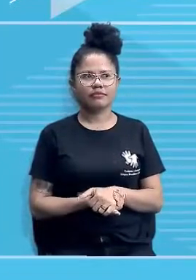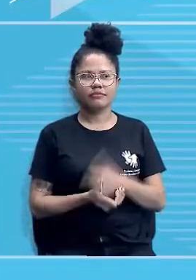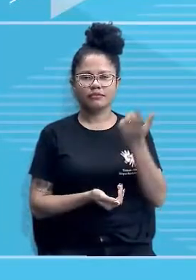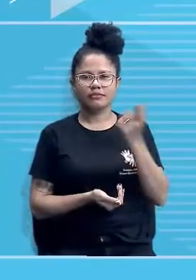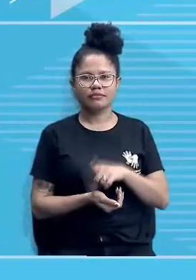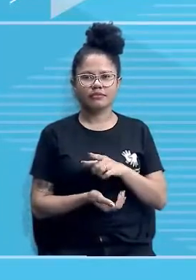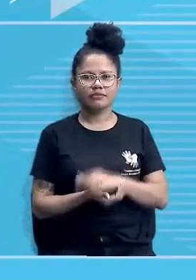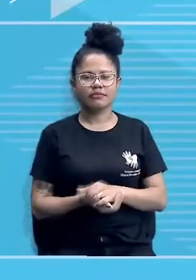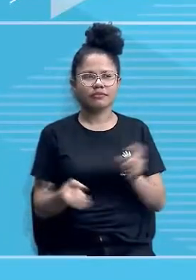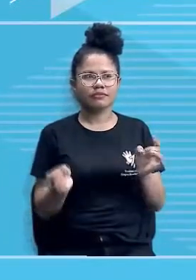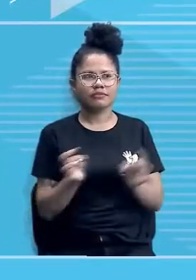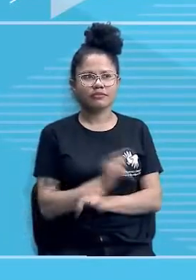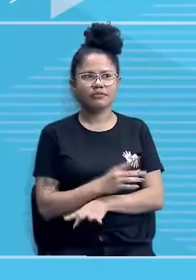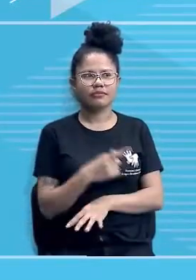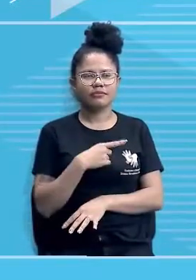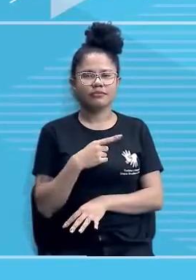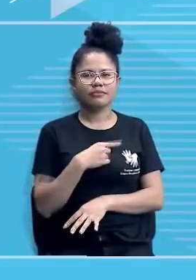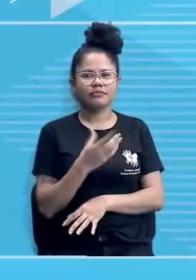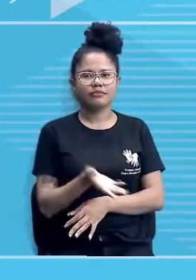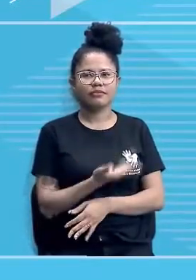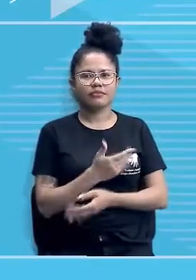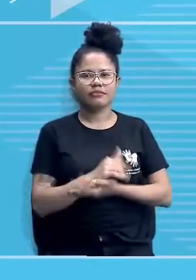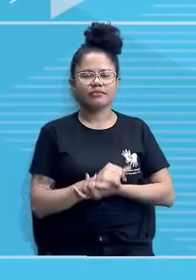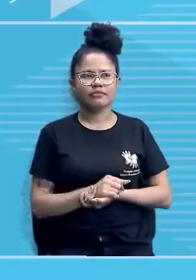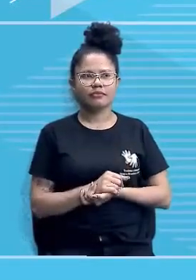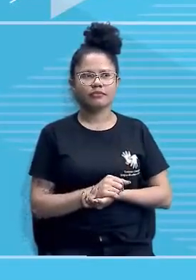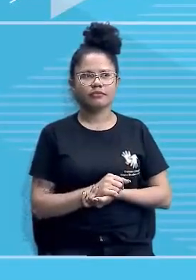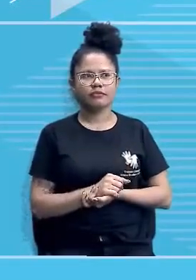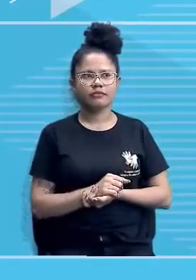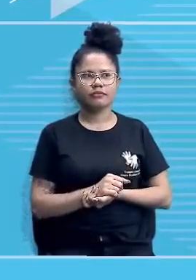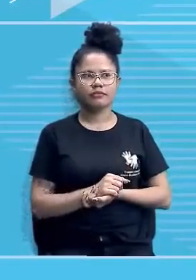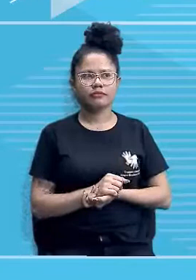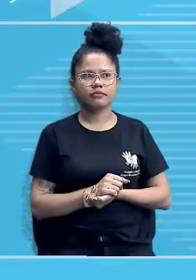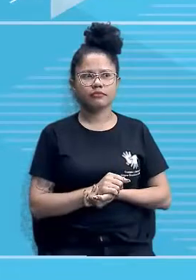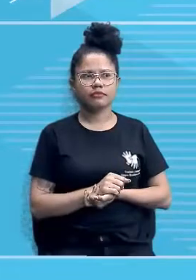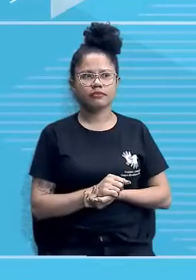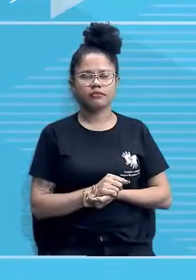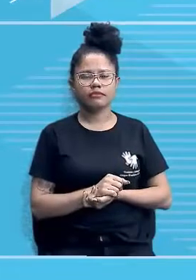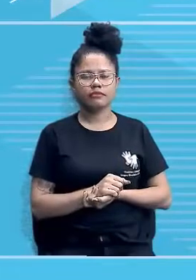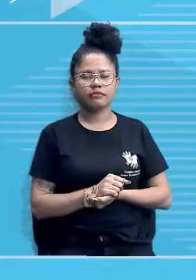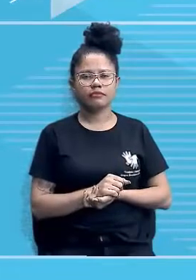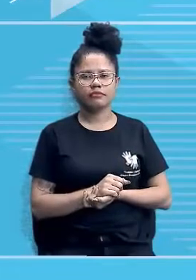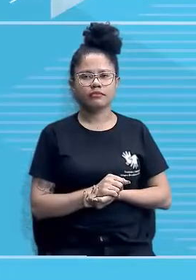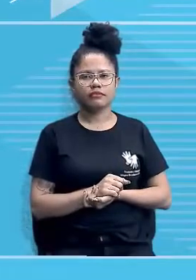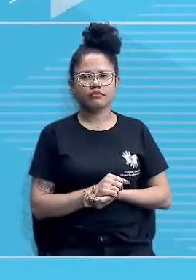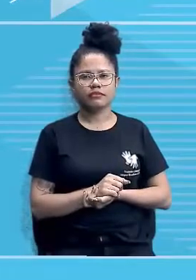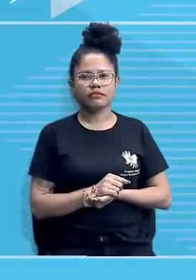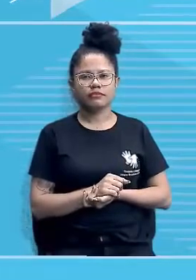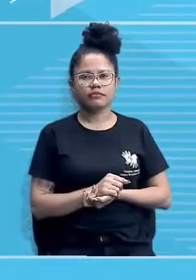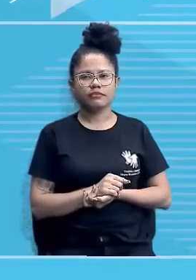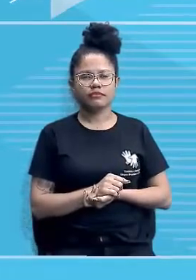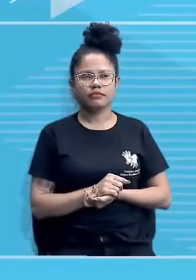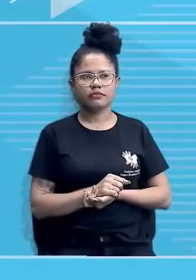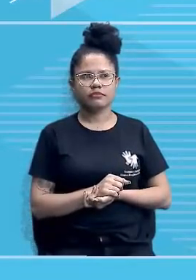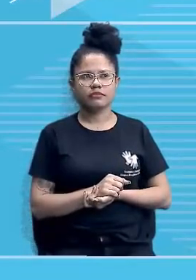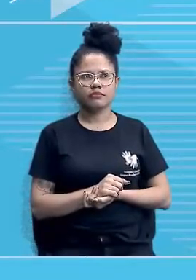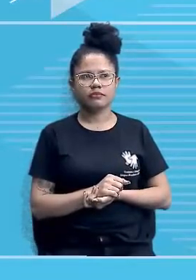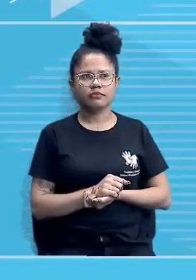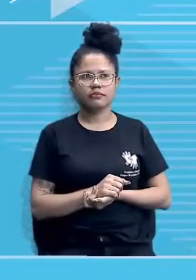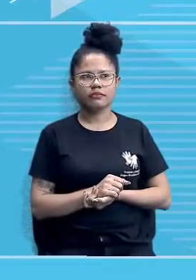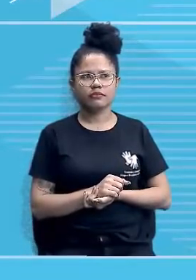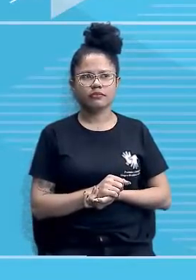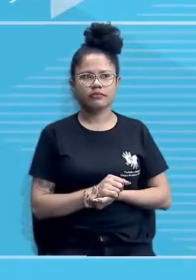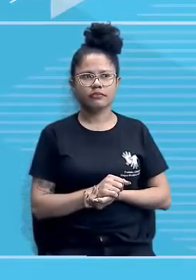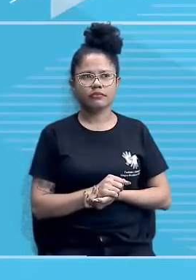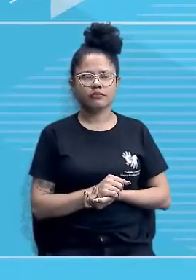para próxima para encerrar nós temos aqui em qual em qual das seguintes substâncias o benzeno